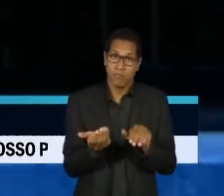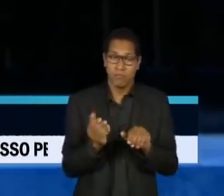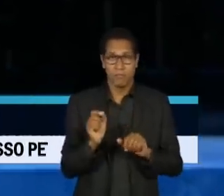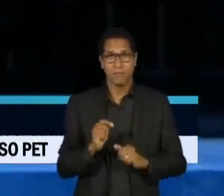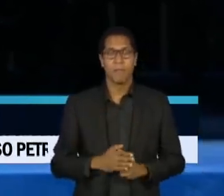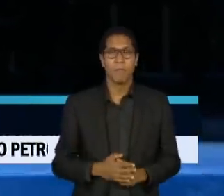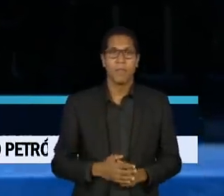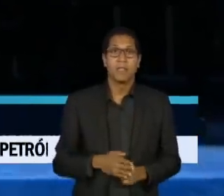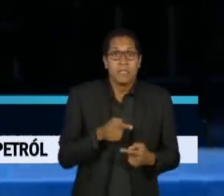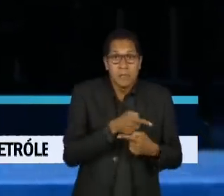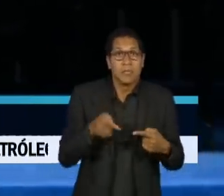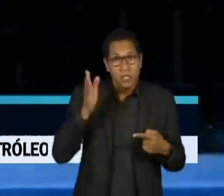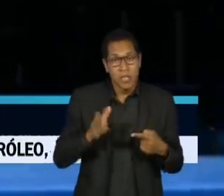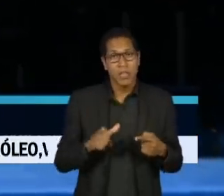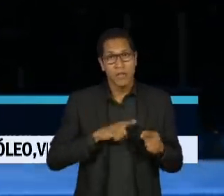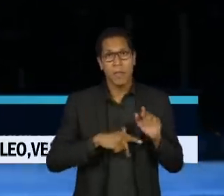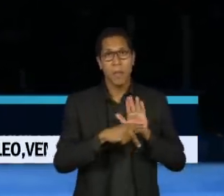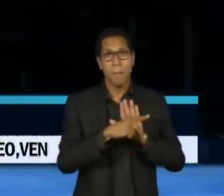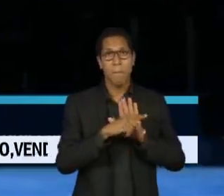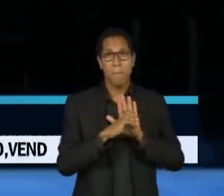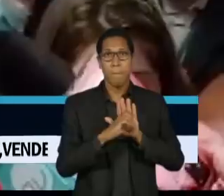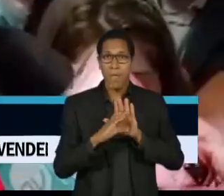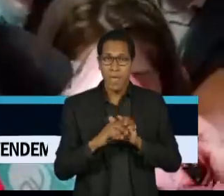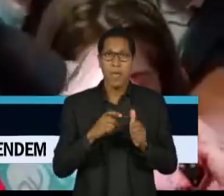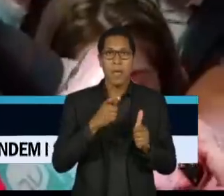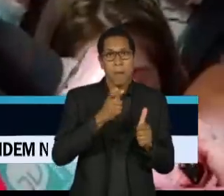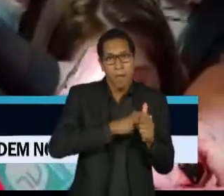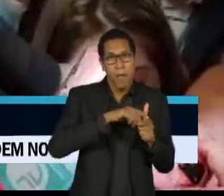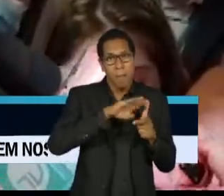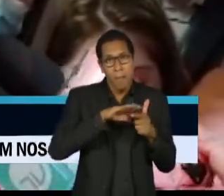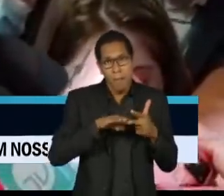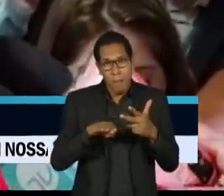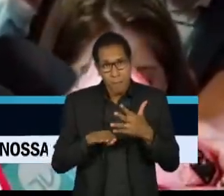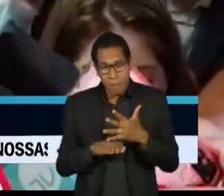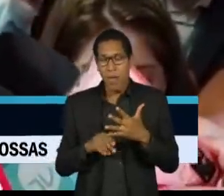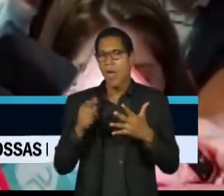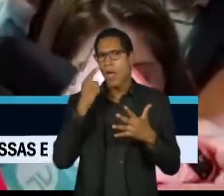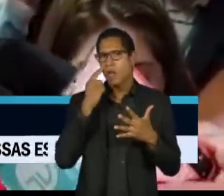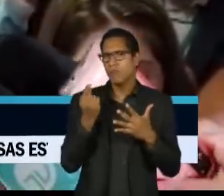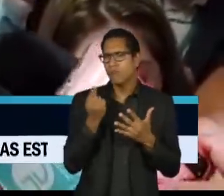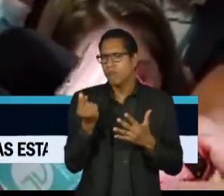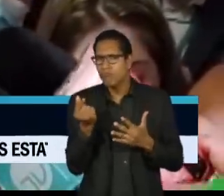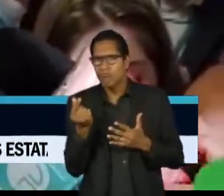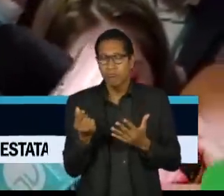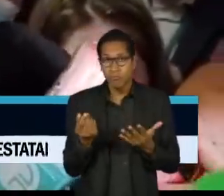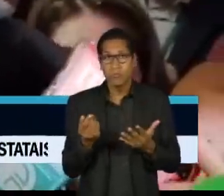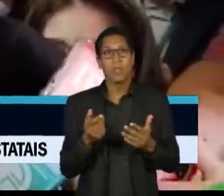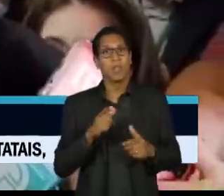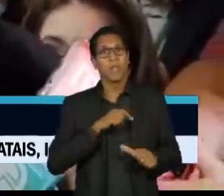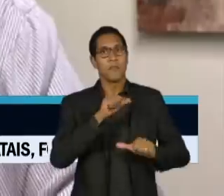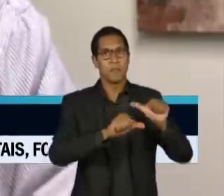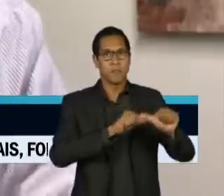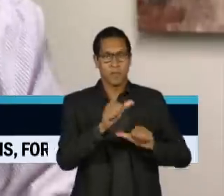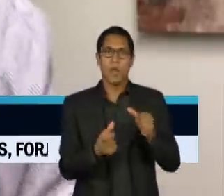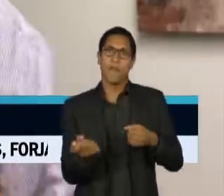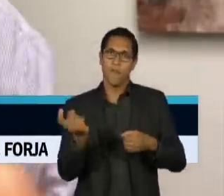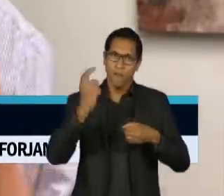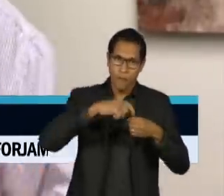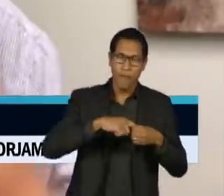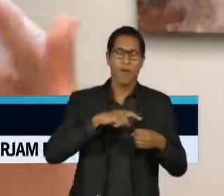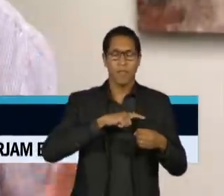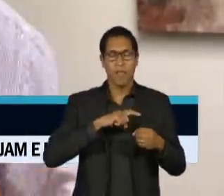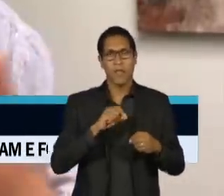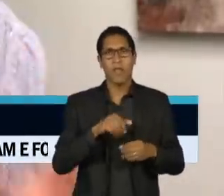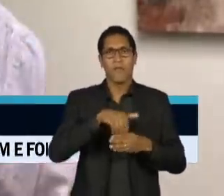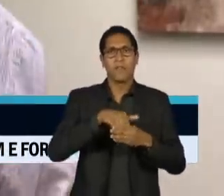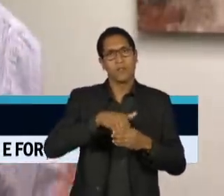dos precatórios, que abre espaço para os gastos. Como houve mudanças, ela volta para nova votação na Câmara. Então já se está fazendo